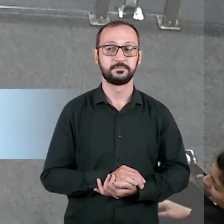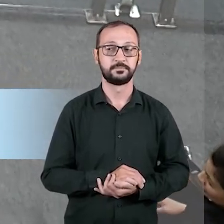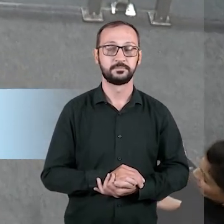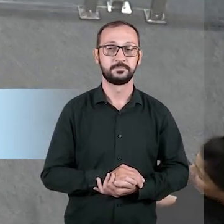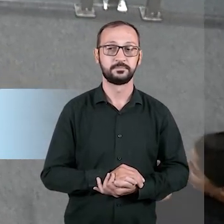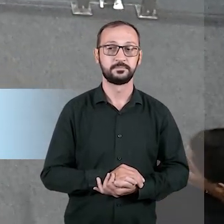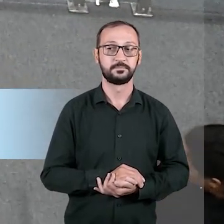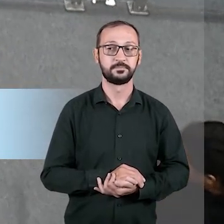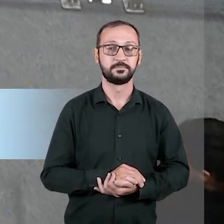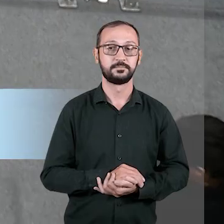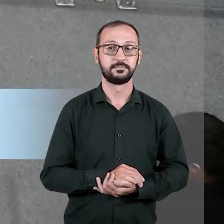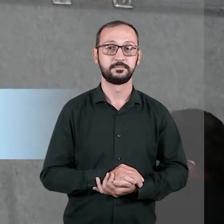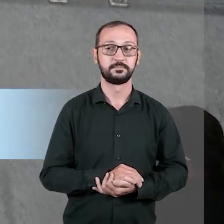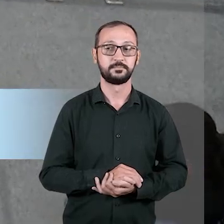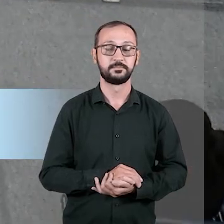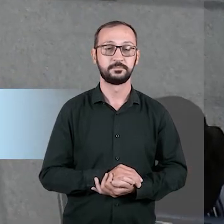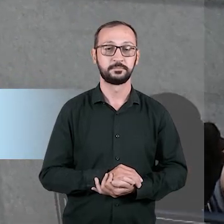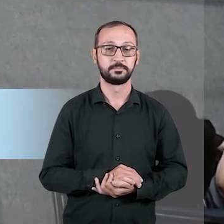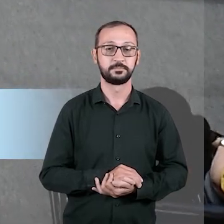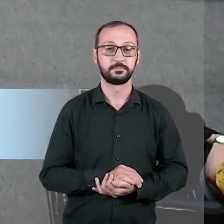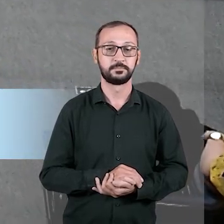Quer pegar? Tem que esperar 5 segundos.